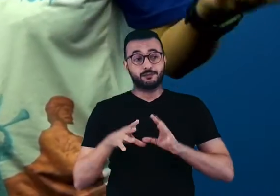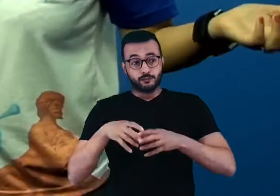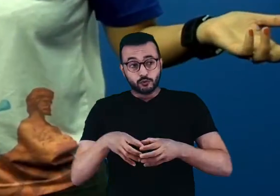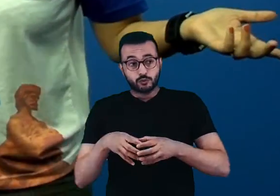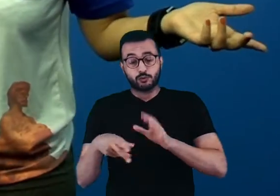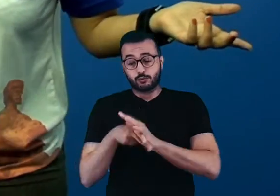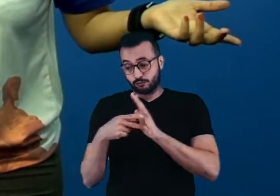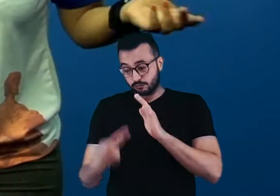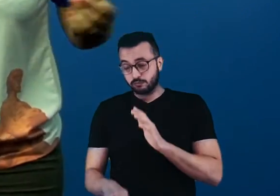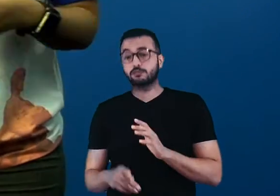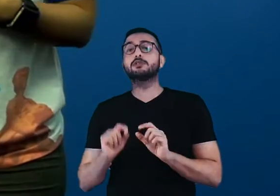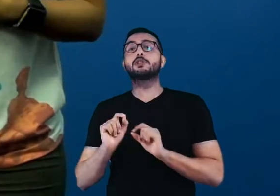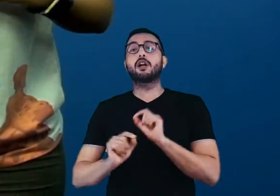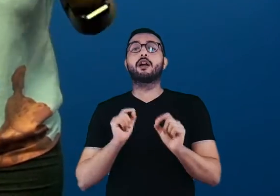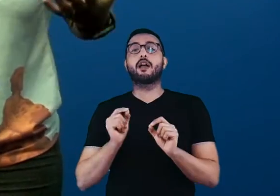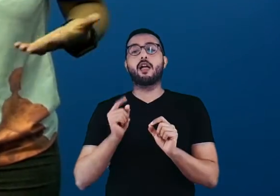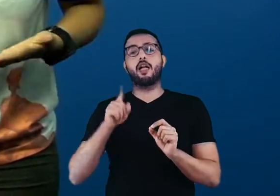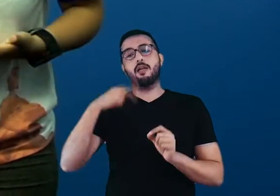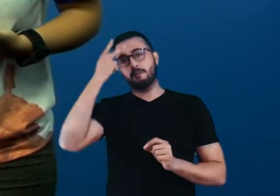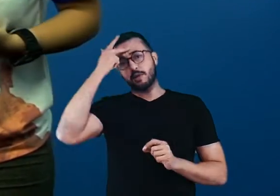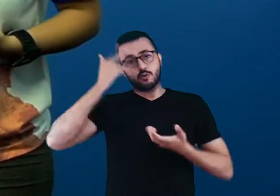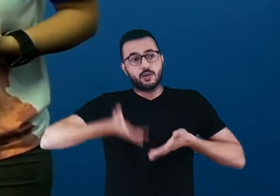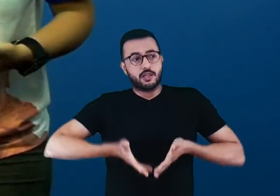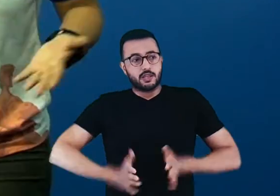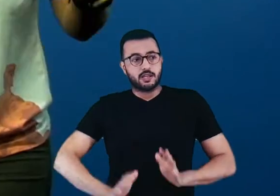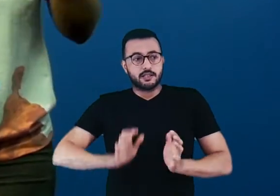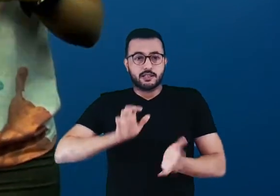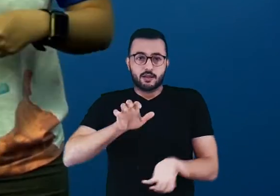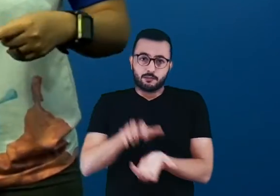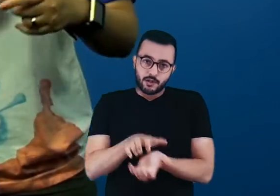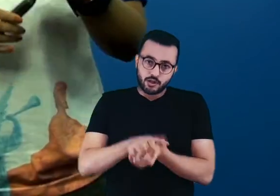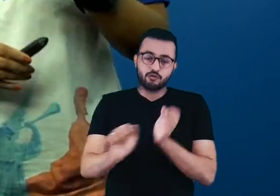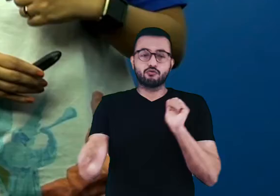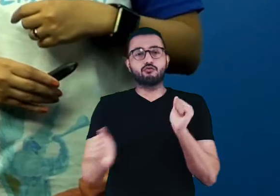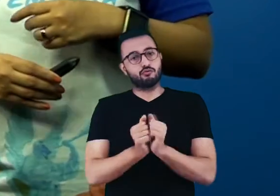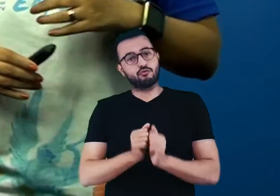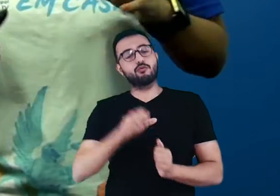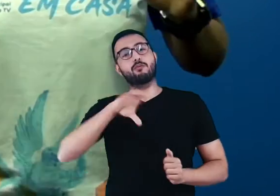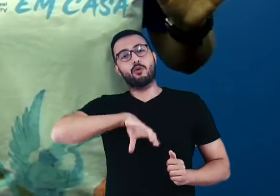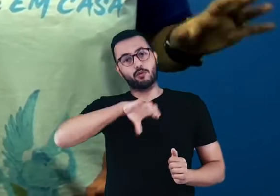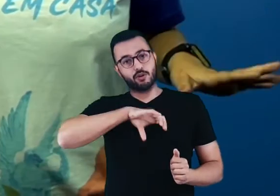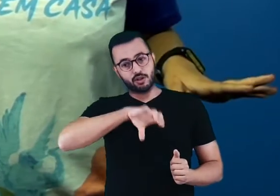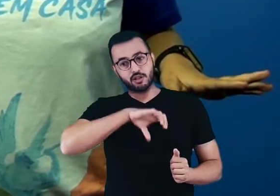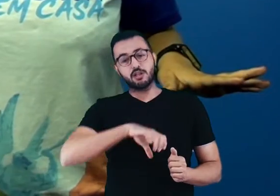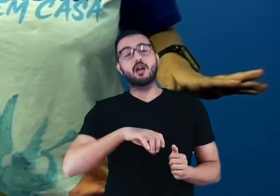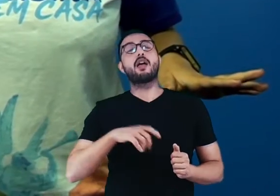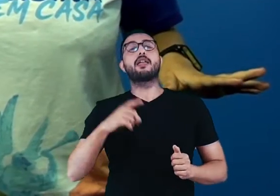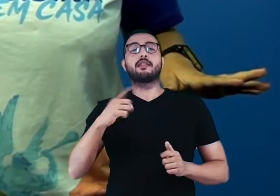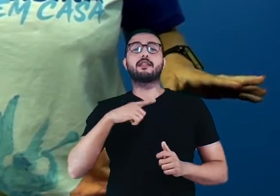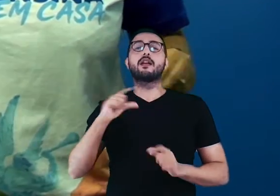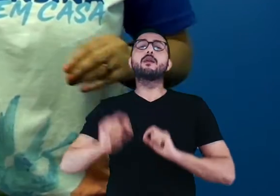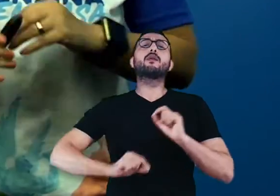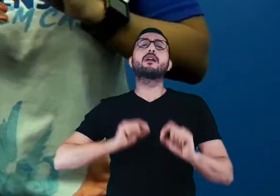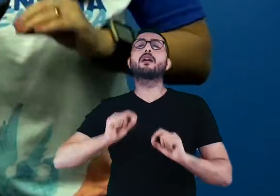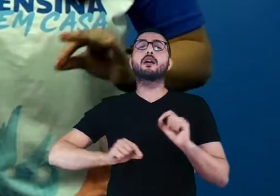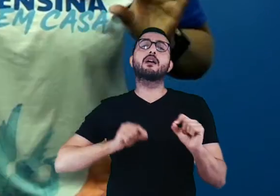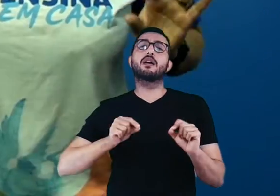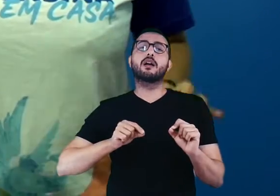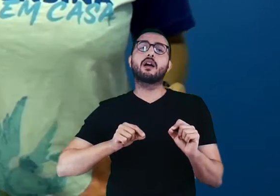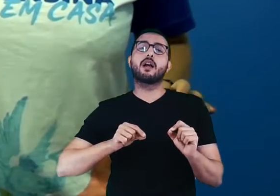nativos, quem eram os nativos? Aqueles nascidos em Pernambuco, junto com os portugueses, ofereceram o que,